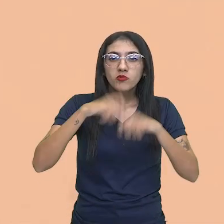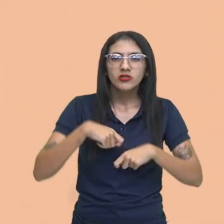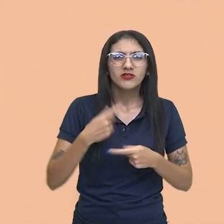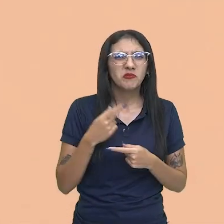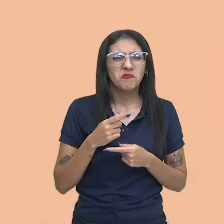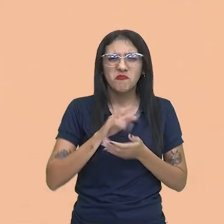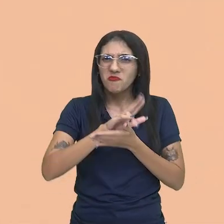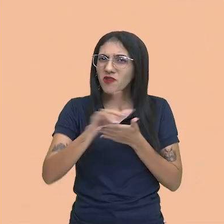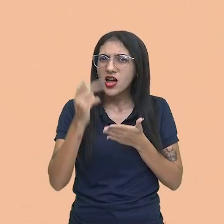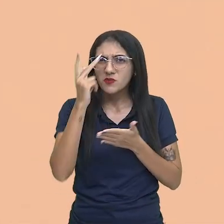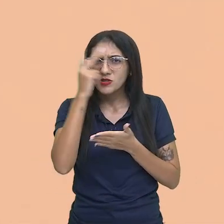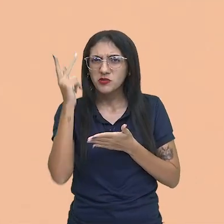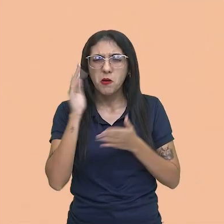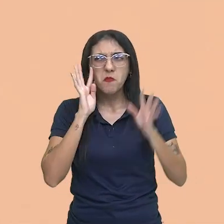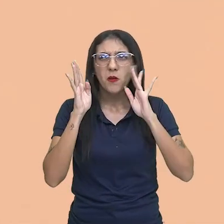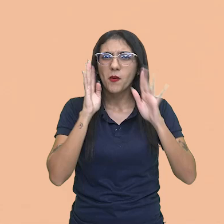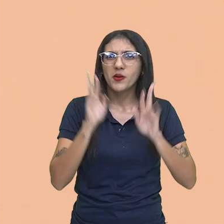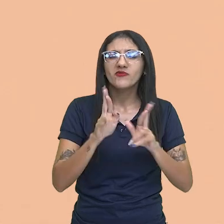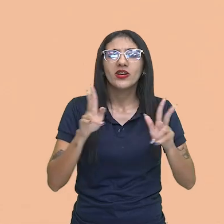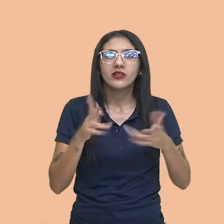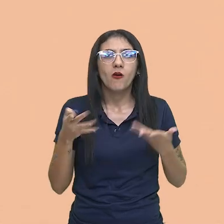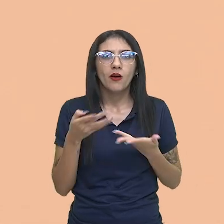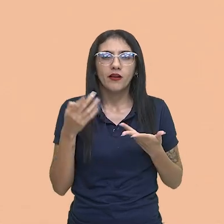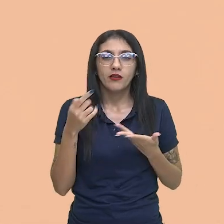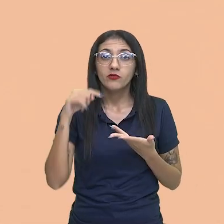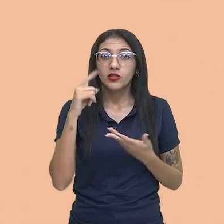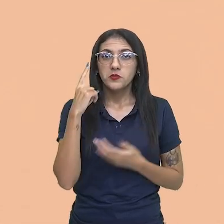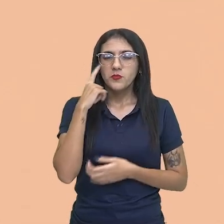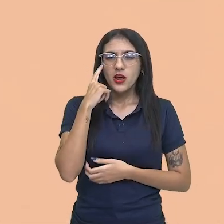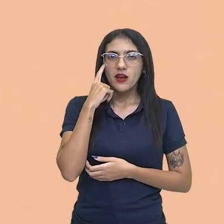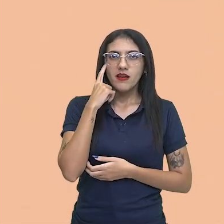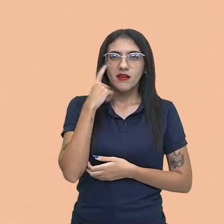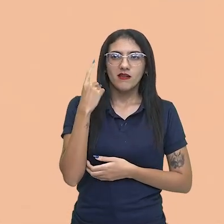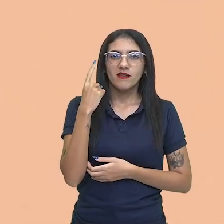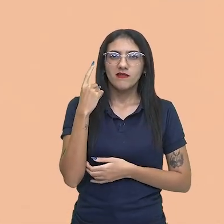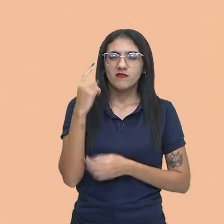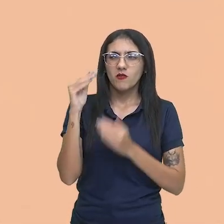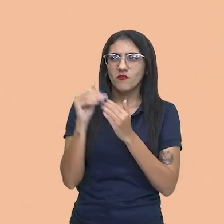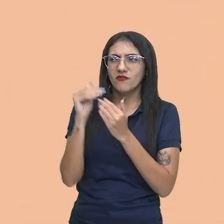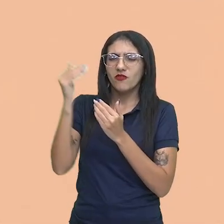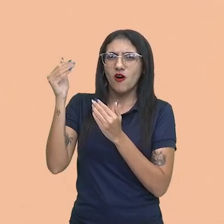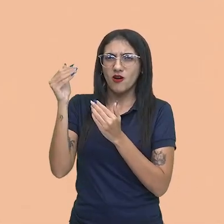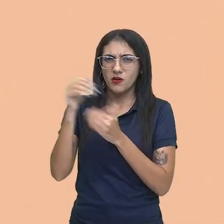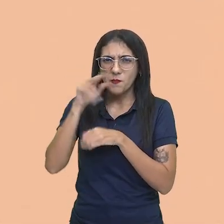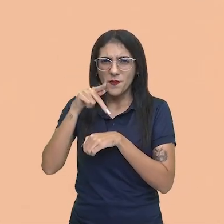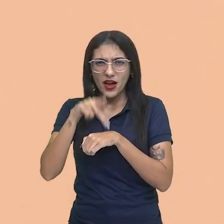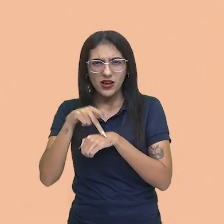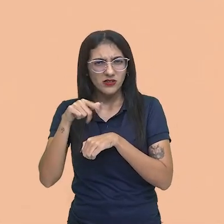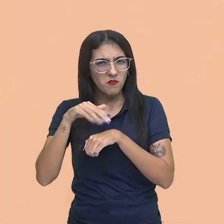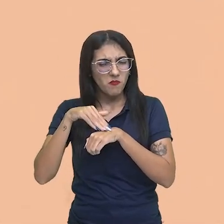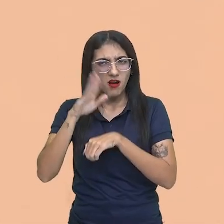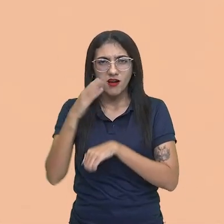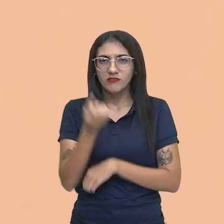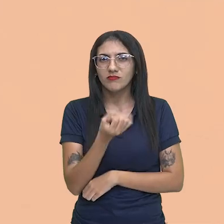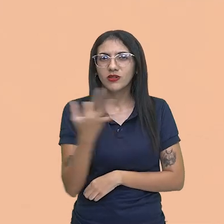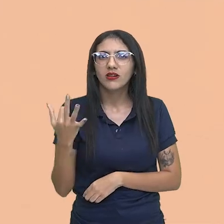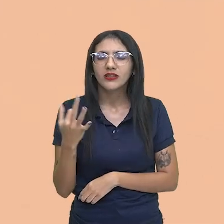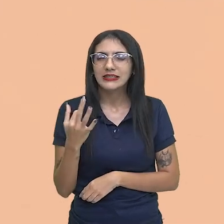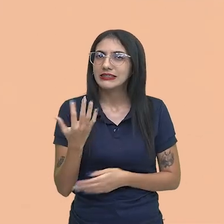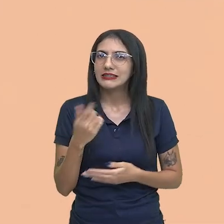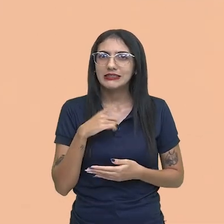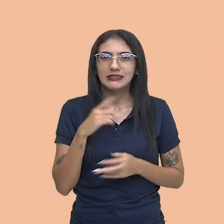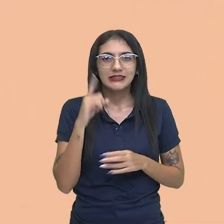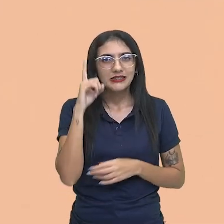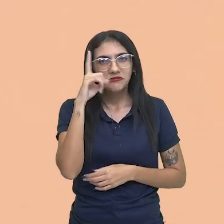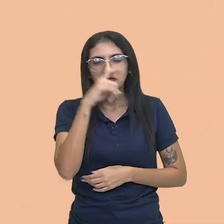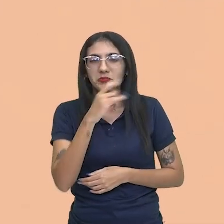pensando diferente aí. Imagina num país com mais de 1 bilhão de pessoas. São desafios muito grandes em vários setores.